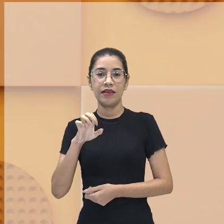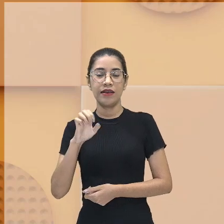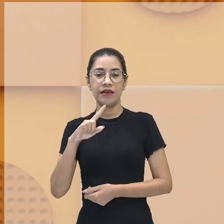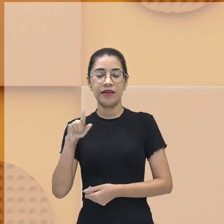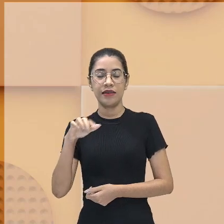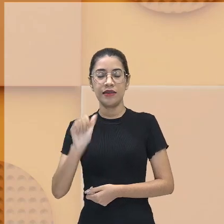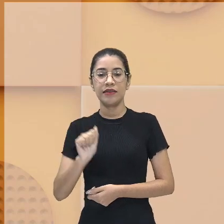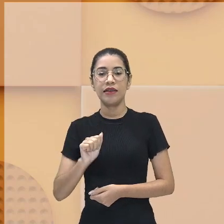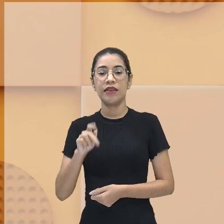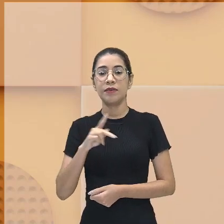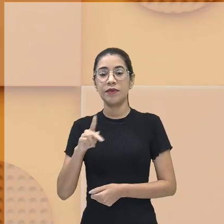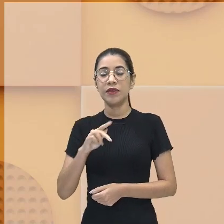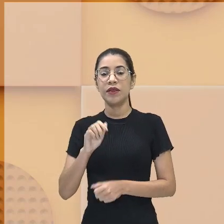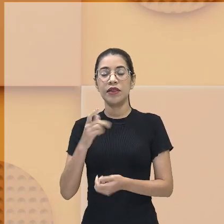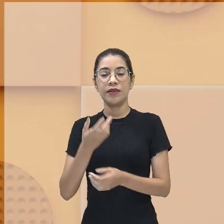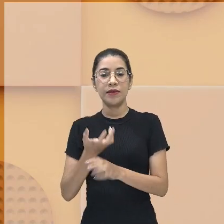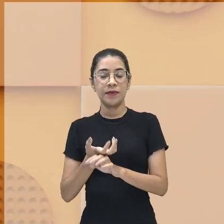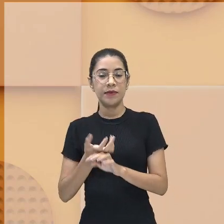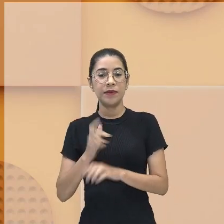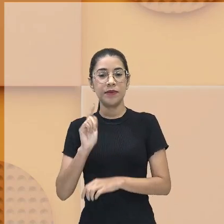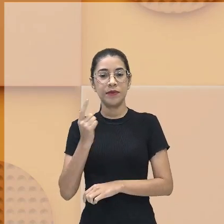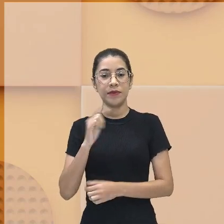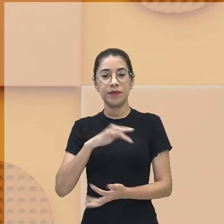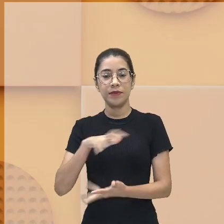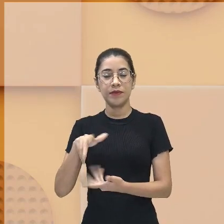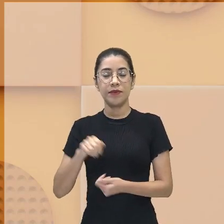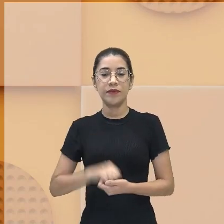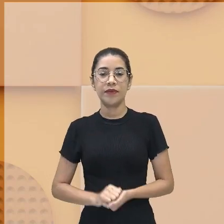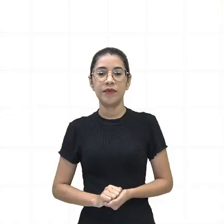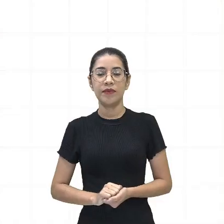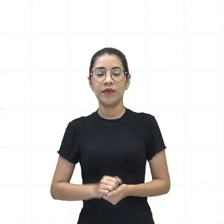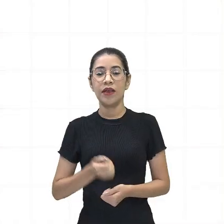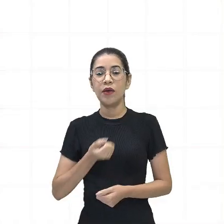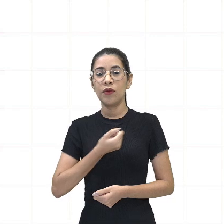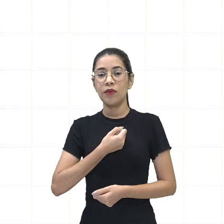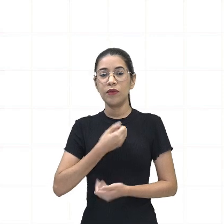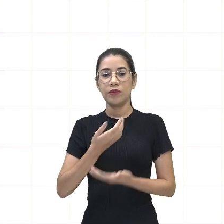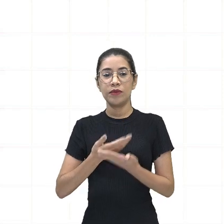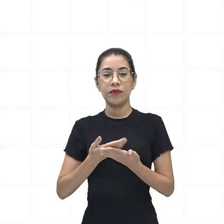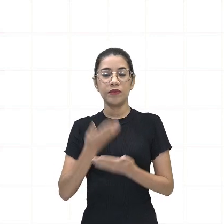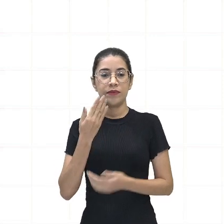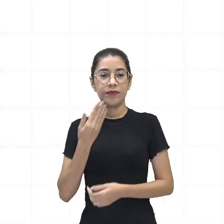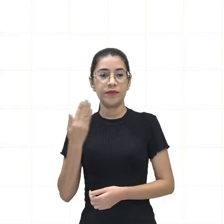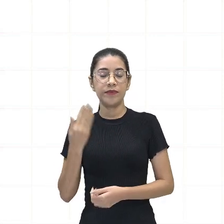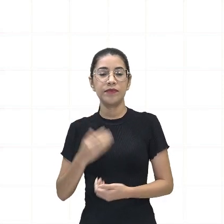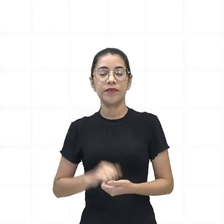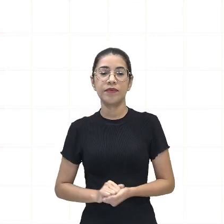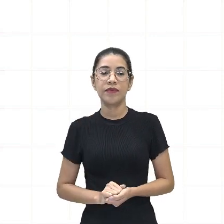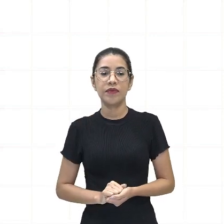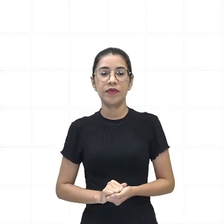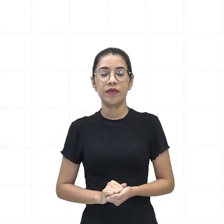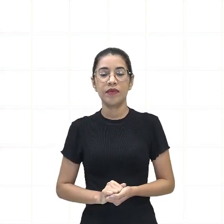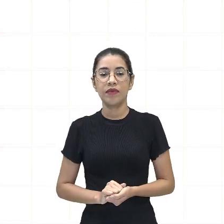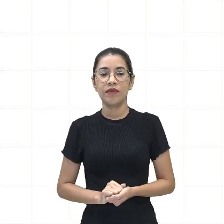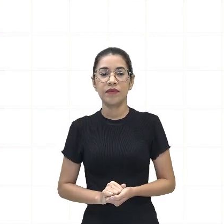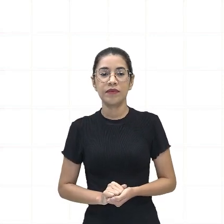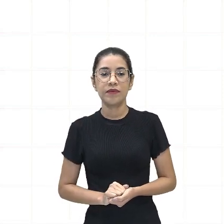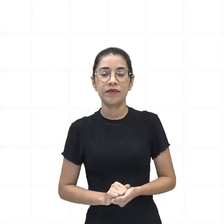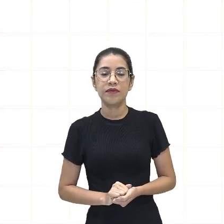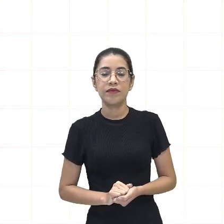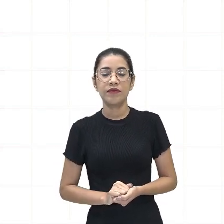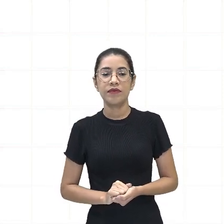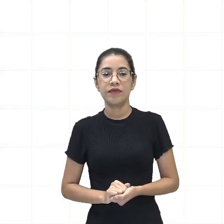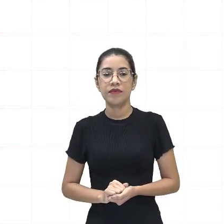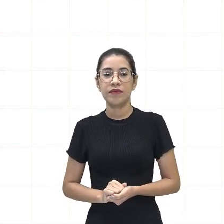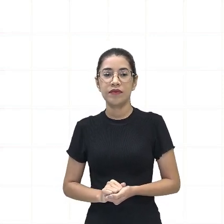Xavier, professora de Geografia. Vamos verificar o número da nossa aula, o nosso objeto de conhecimento e o detalhamento.